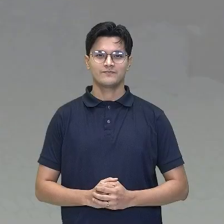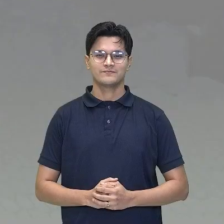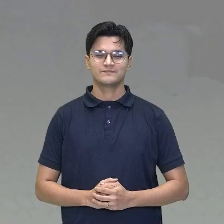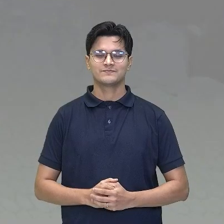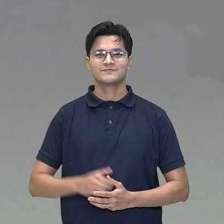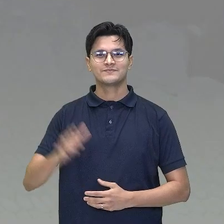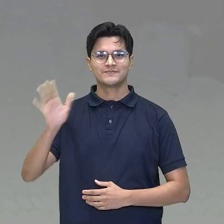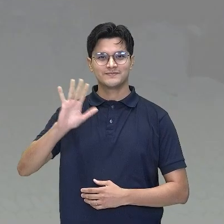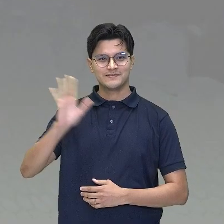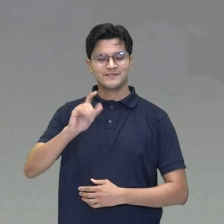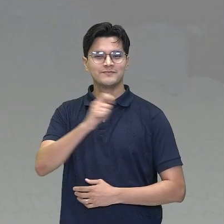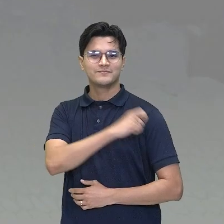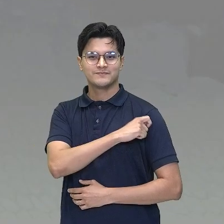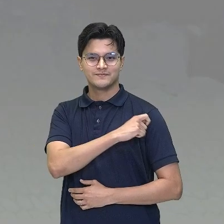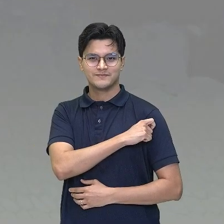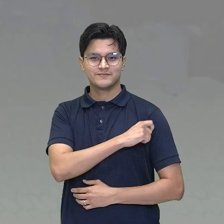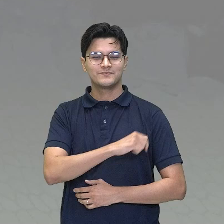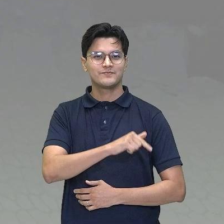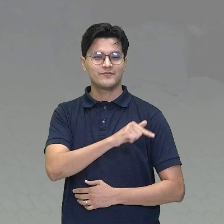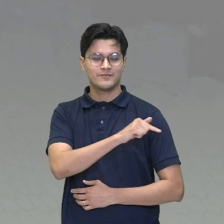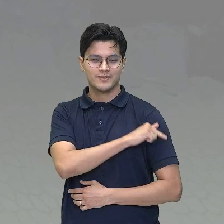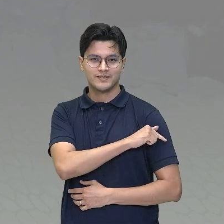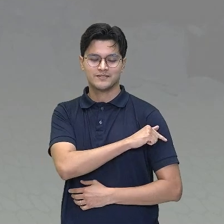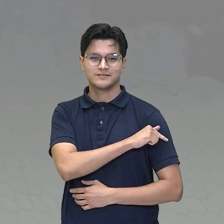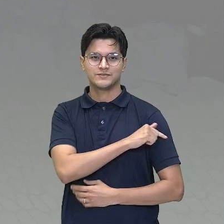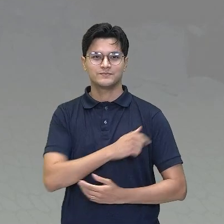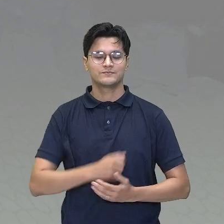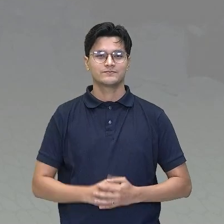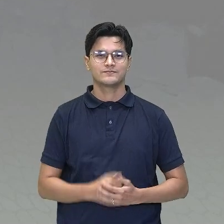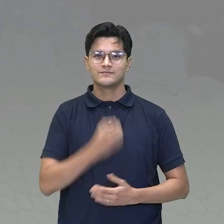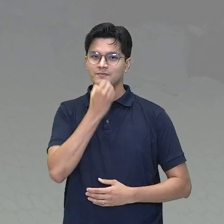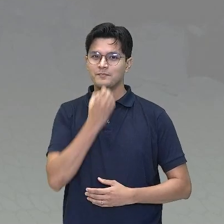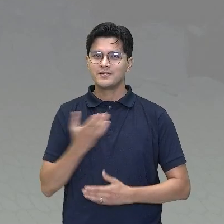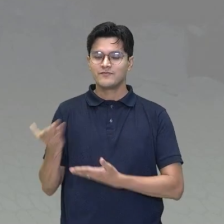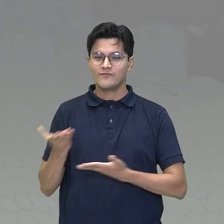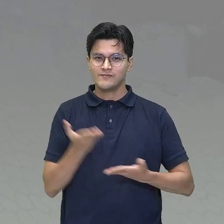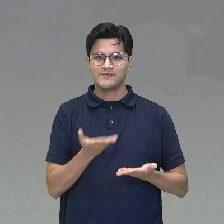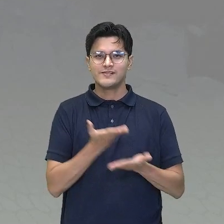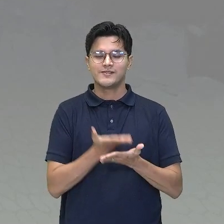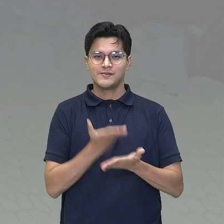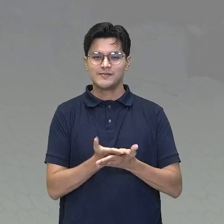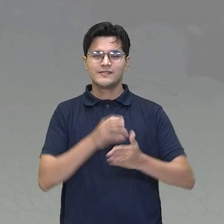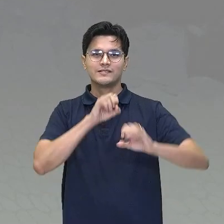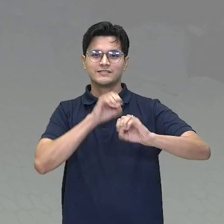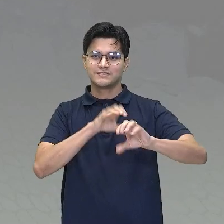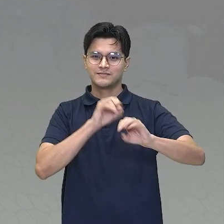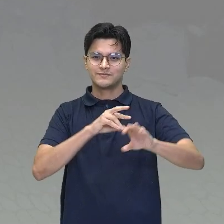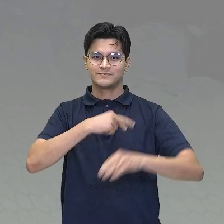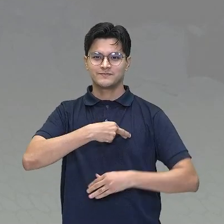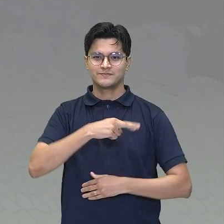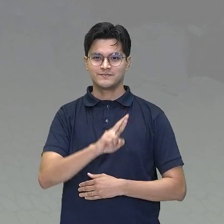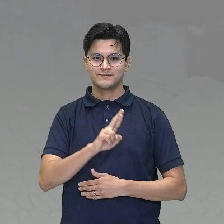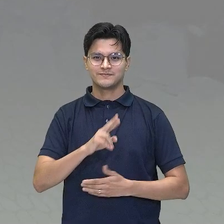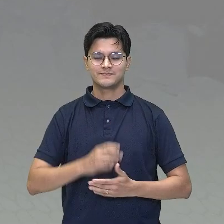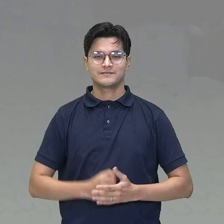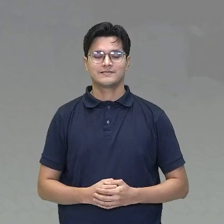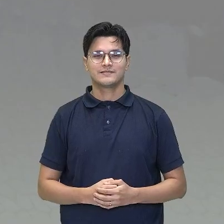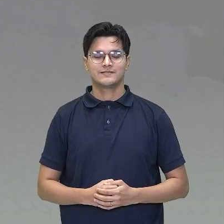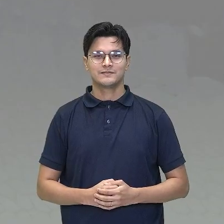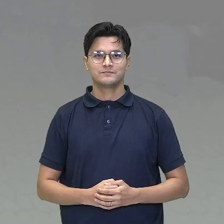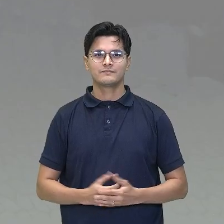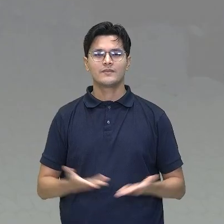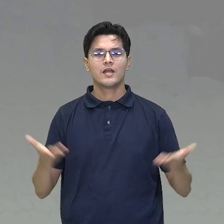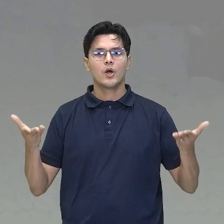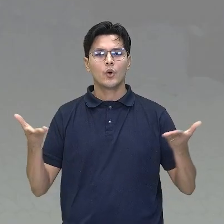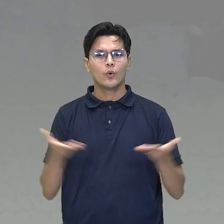Olá, alunos do 7º ano do Ensino Fundamental, bem-vindos à nossa aula de ensino religioso. E hoje nós vamos